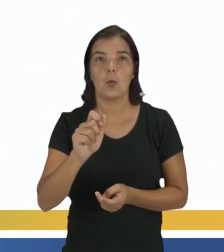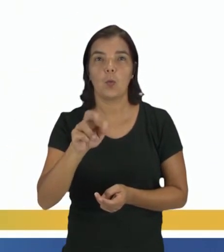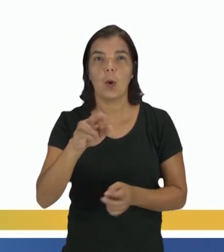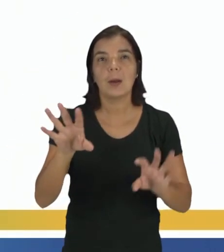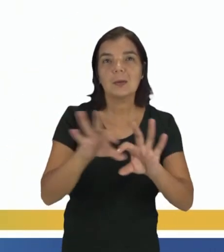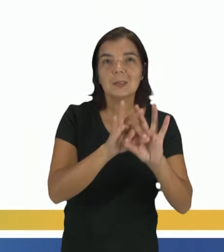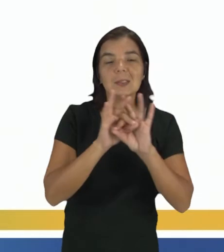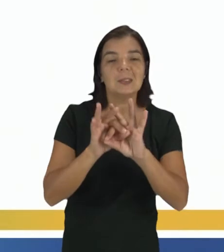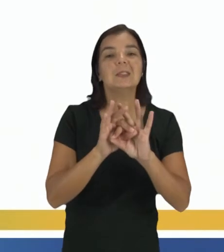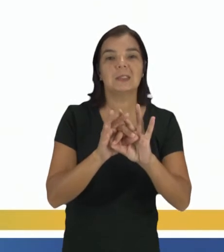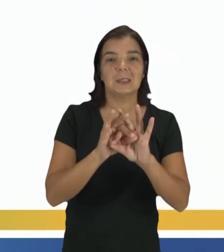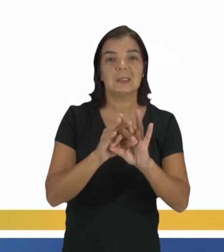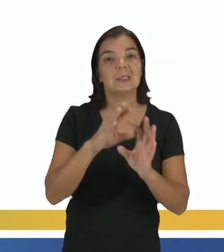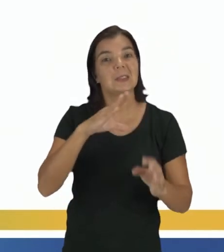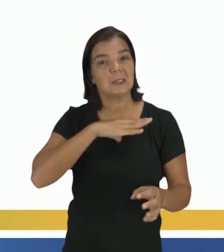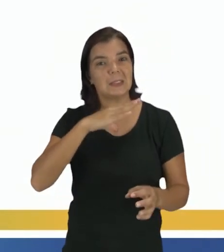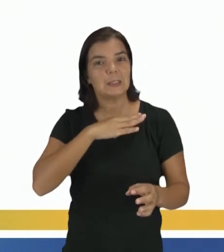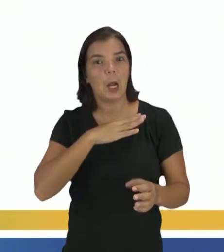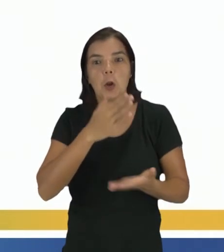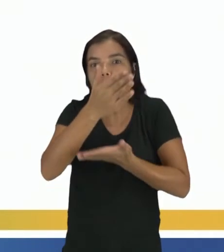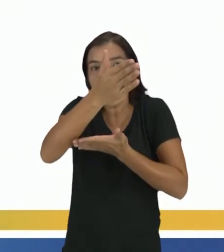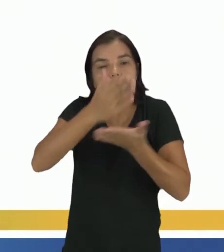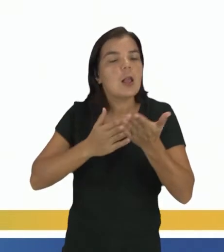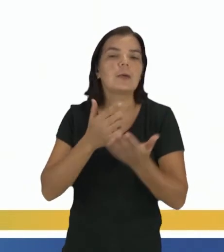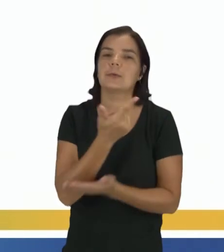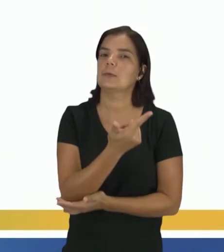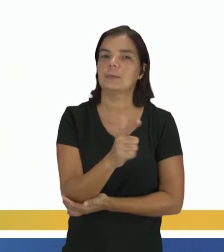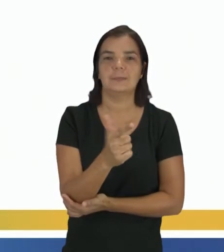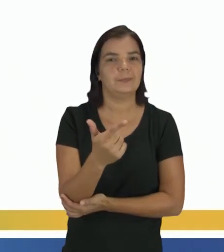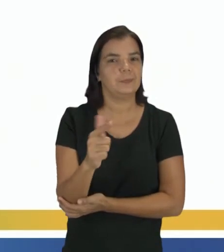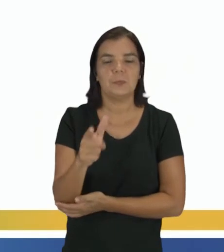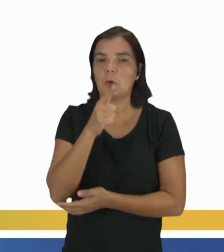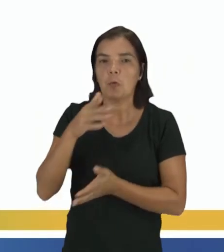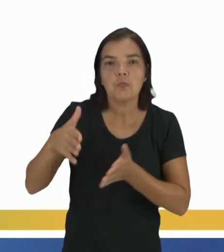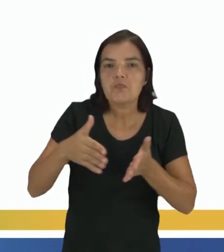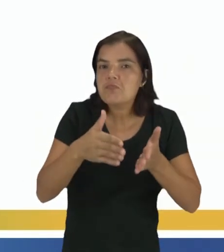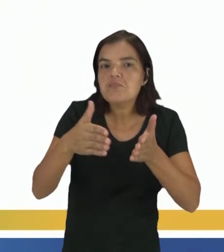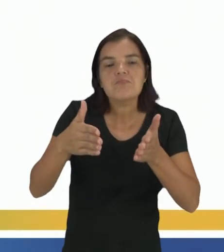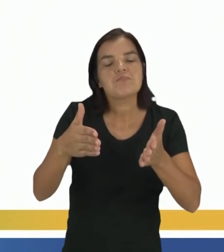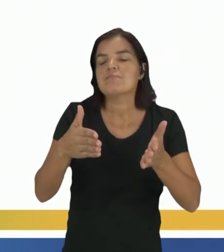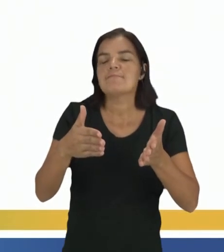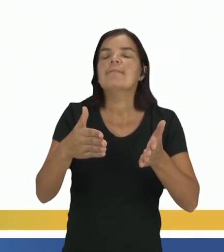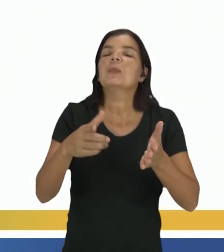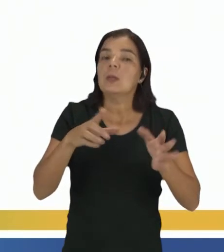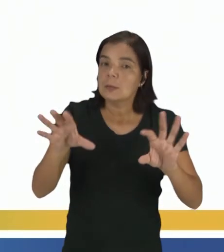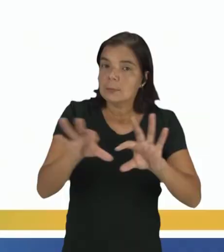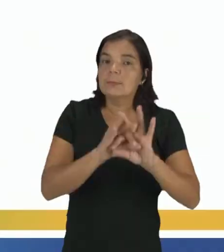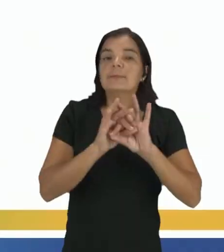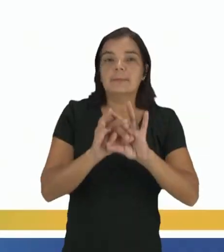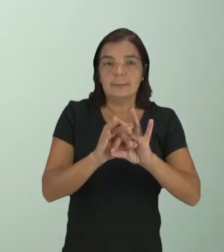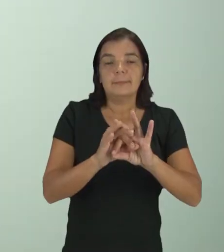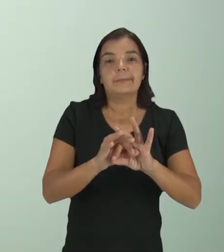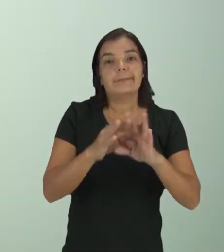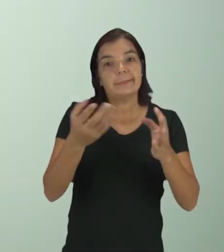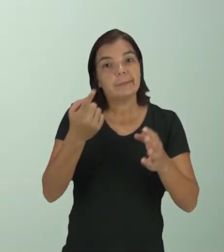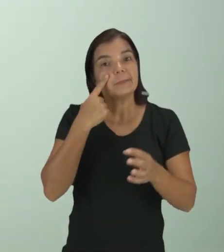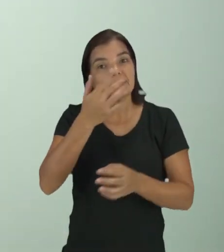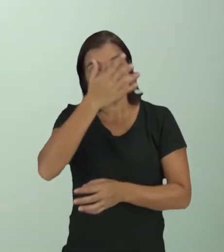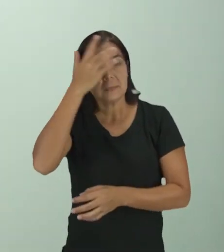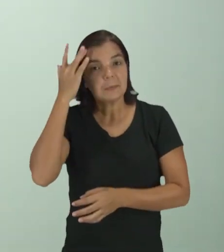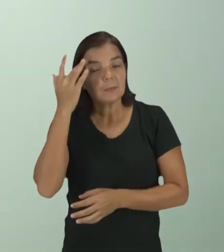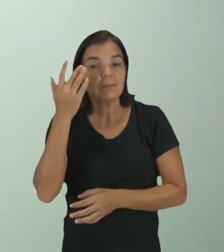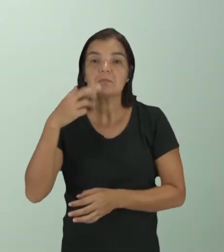intimamente ligadas. Você não tem bem uma fronteira, uma divisa de um rio ou de uma área expressa, elas estão conectadas. Então, sendo assim, as